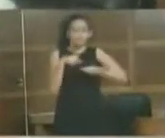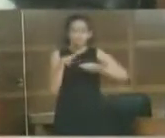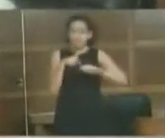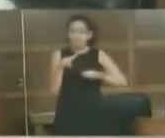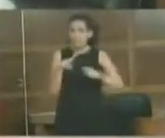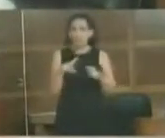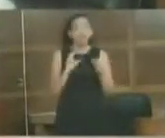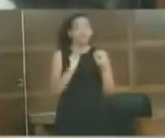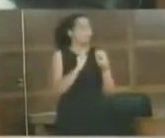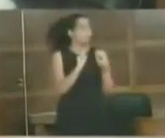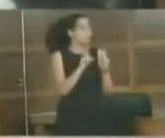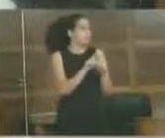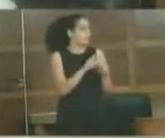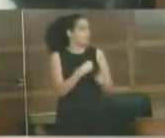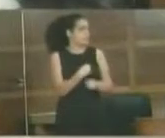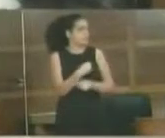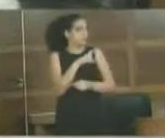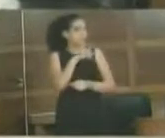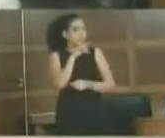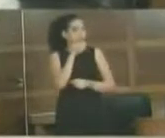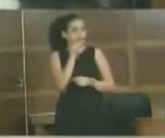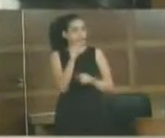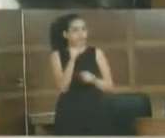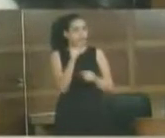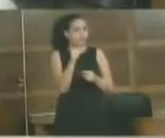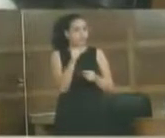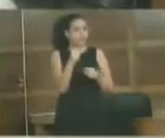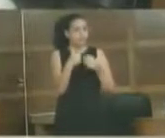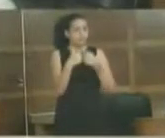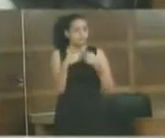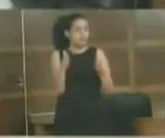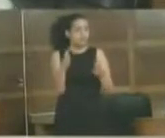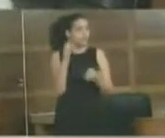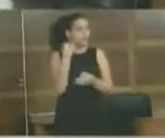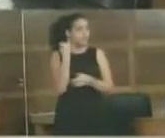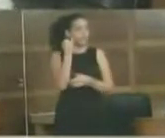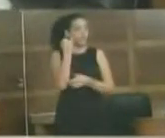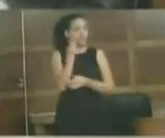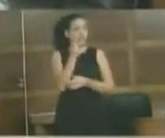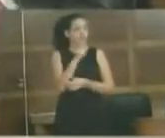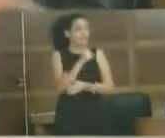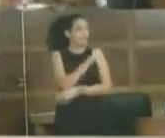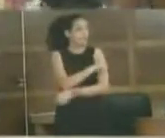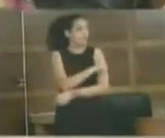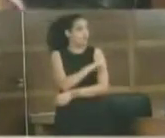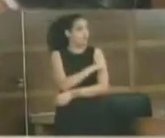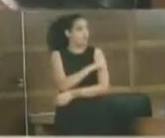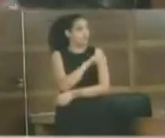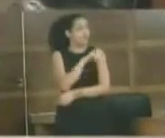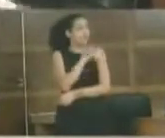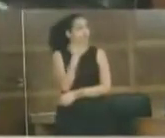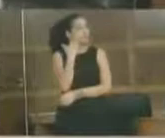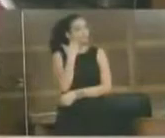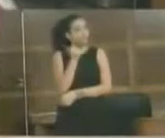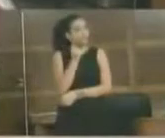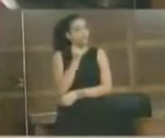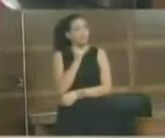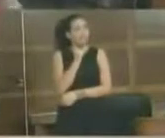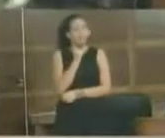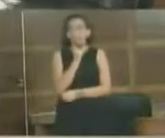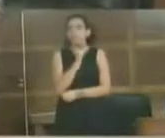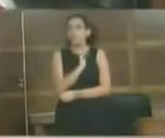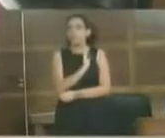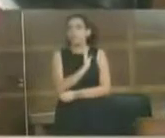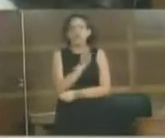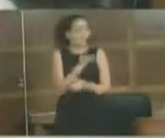dia da entrega. É muito importante levar os seus alunos, trazer os seus alunos. Você vai estar sabendo, vai estar acompanhando. Já